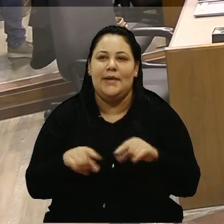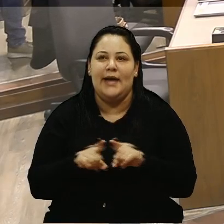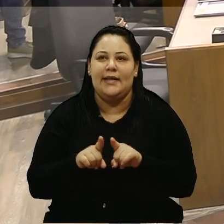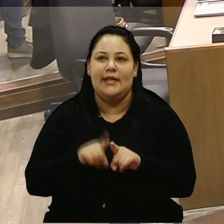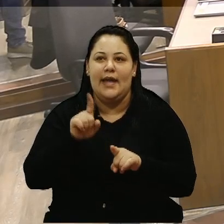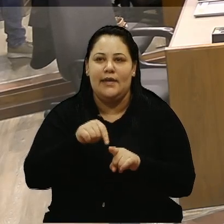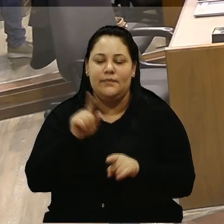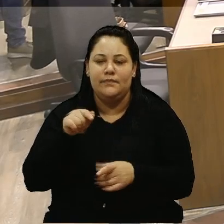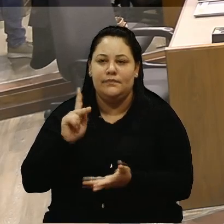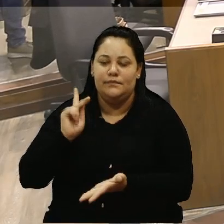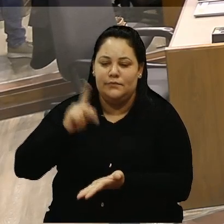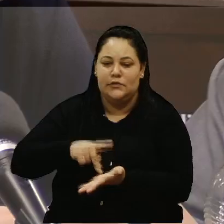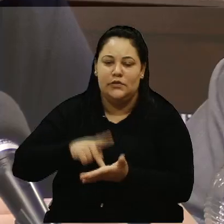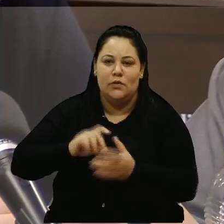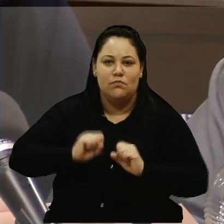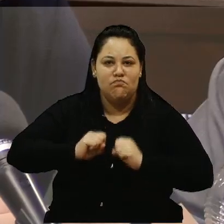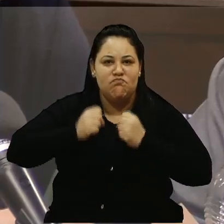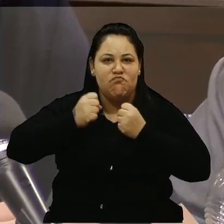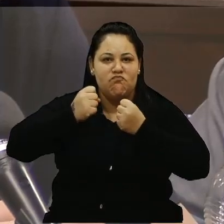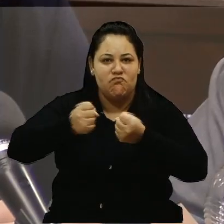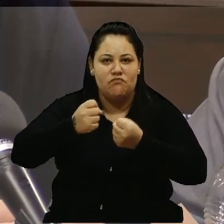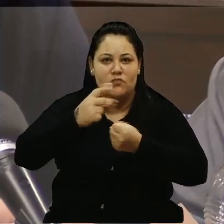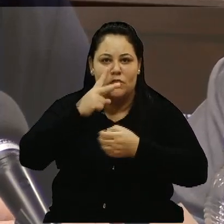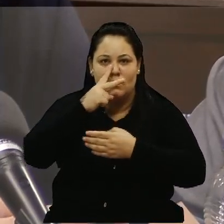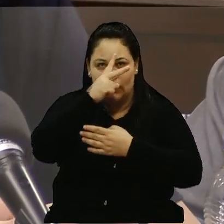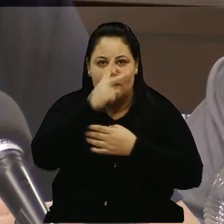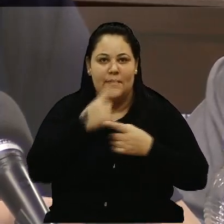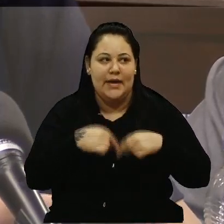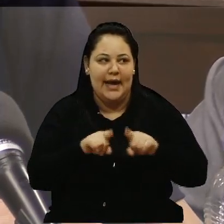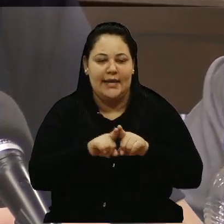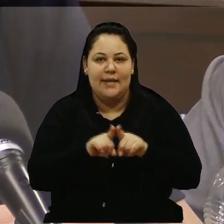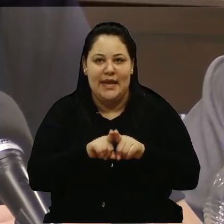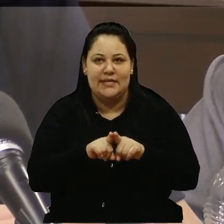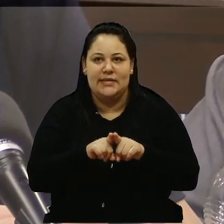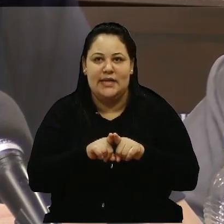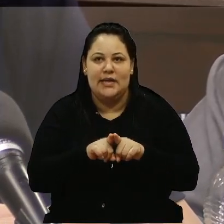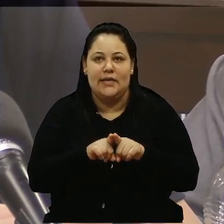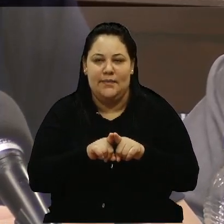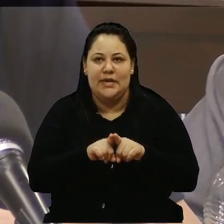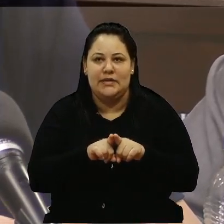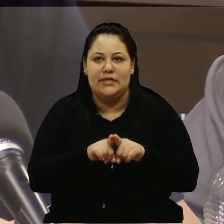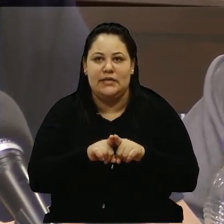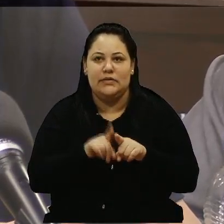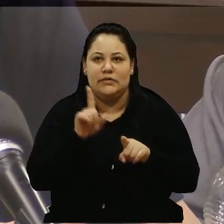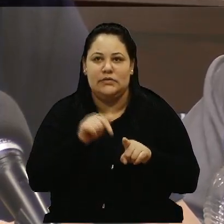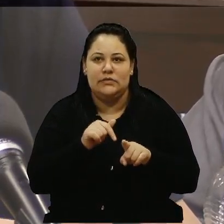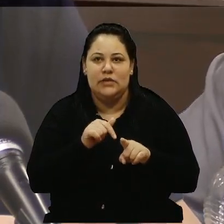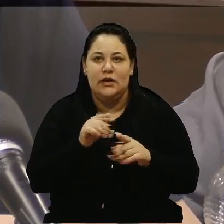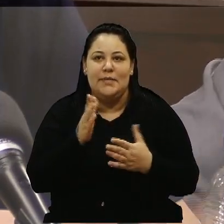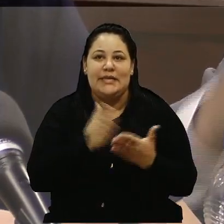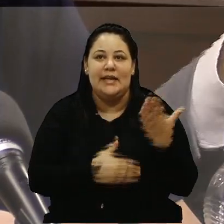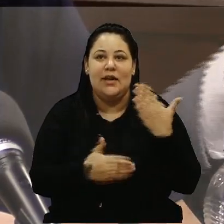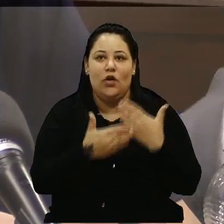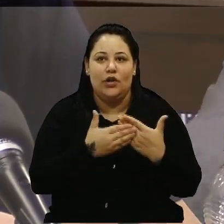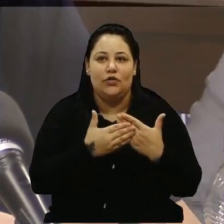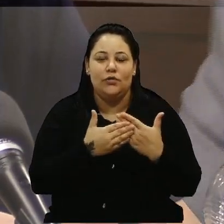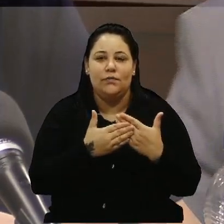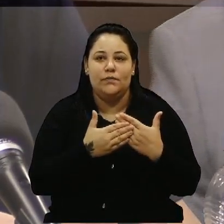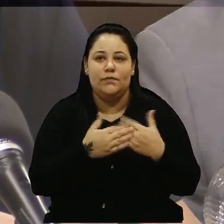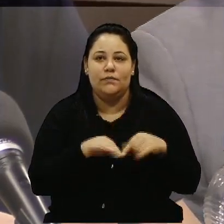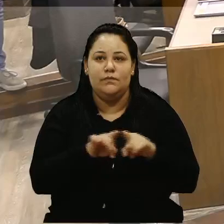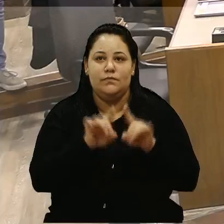verdadeiro empoderamento feminino. Parabéns, vereadora Daiane Mello, continue assim, a senhora está no caminho certo. Muito